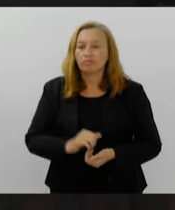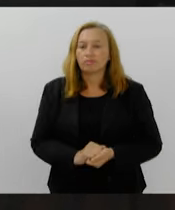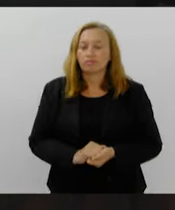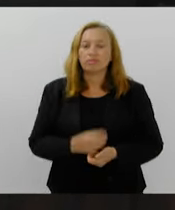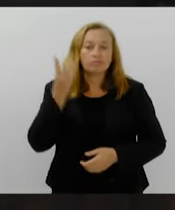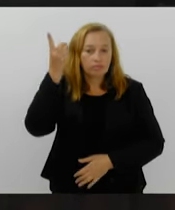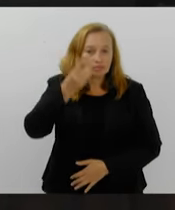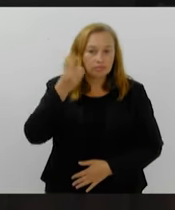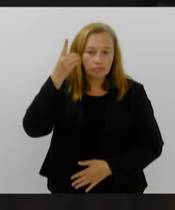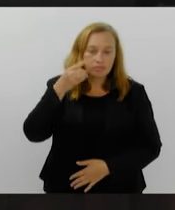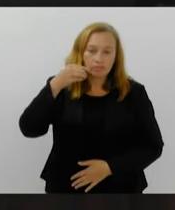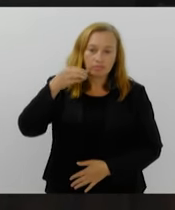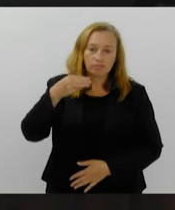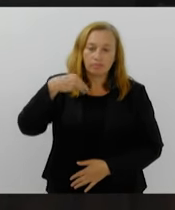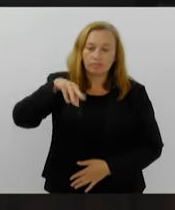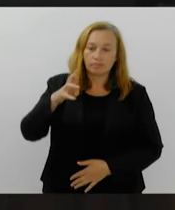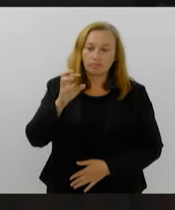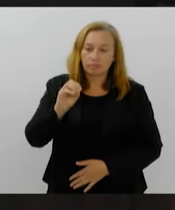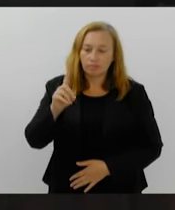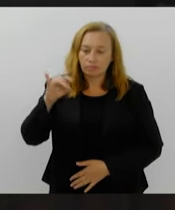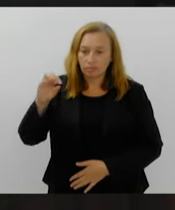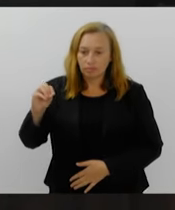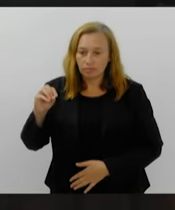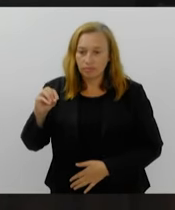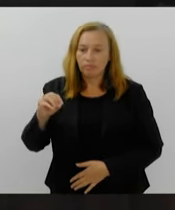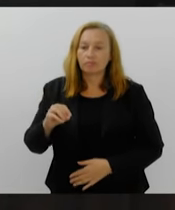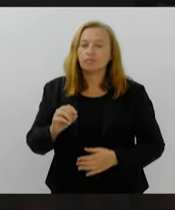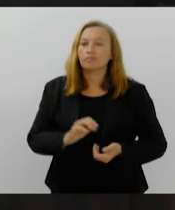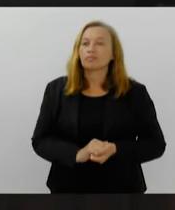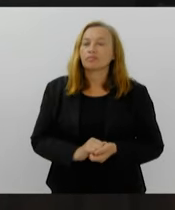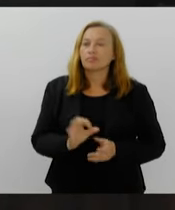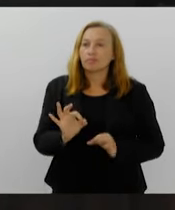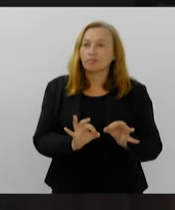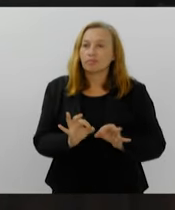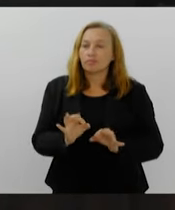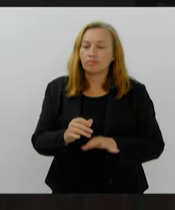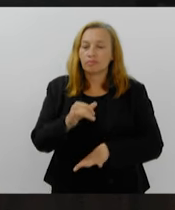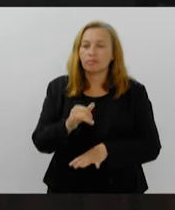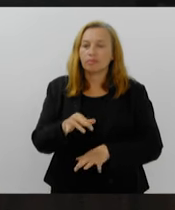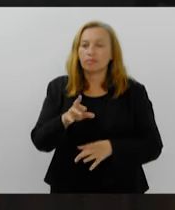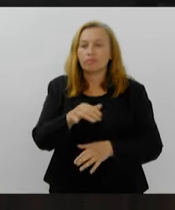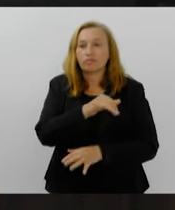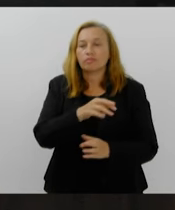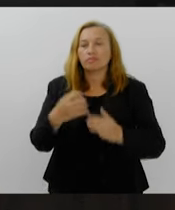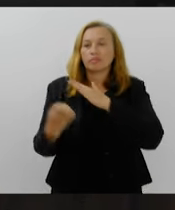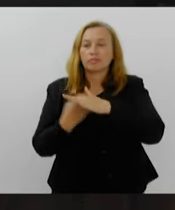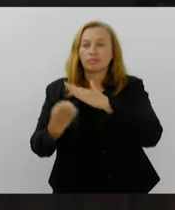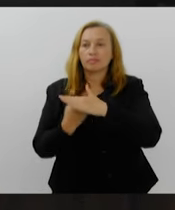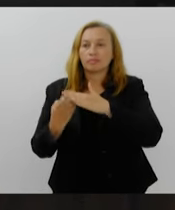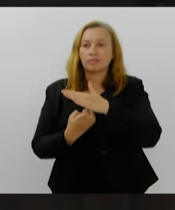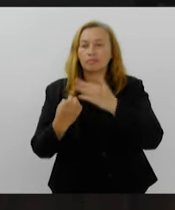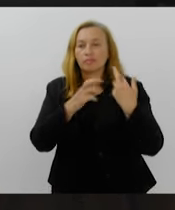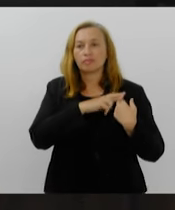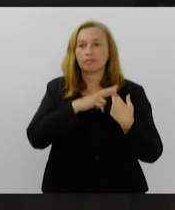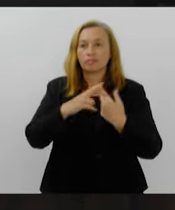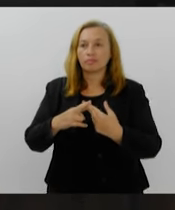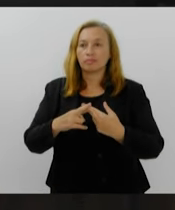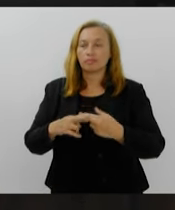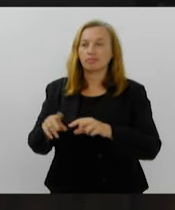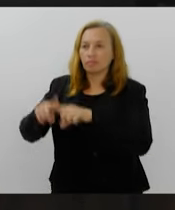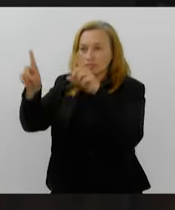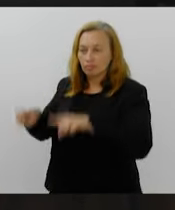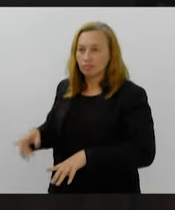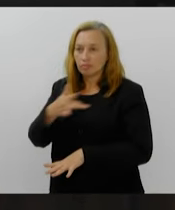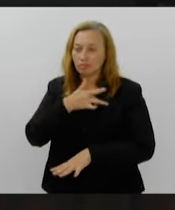autoria do deputado Márcio canela que institui o programa empresa responsável funcionário saudável e o selo